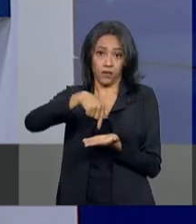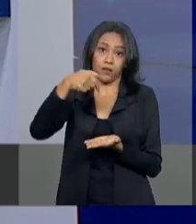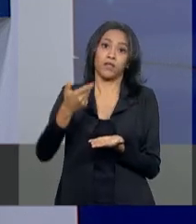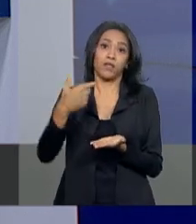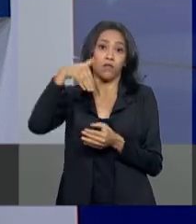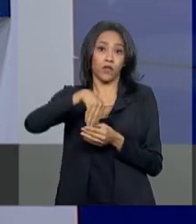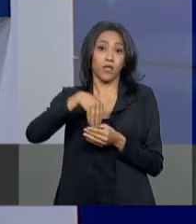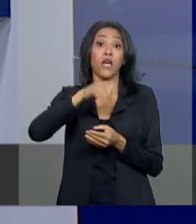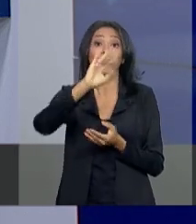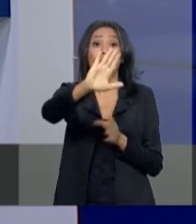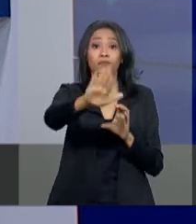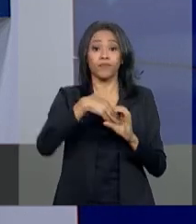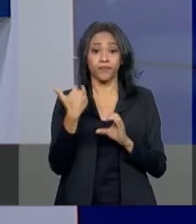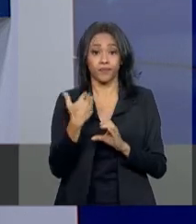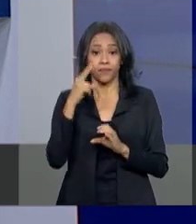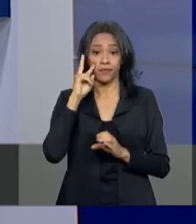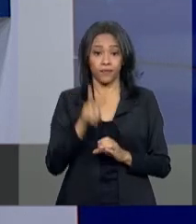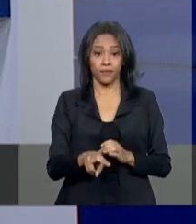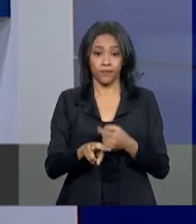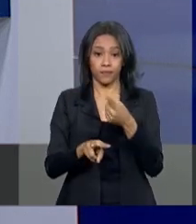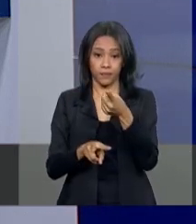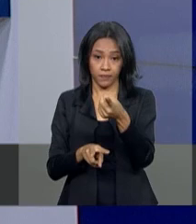É só mandar um e-mail para